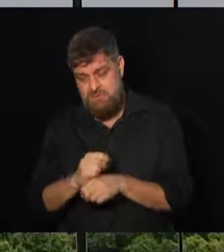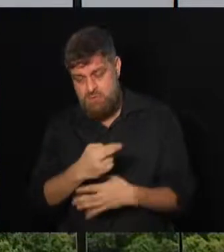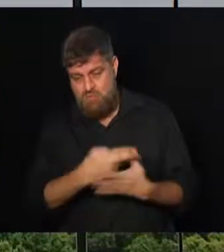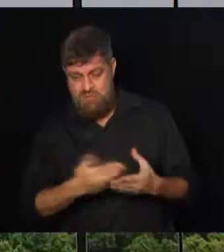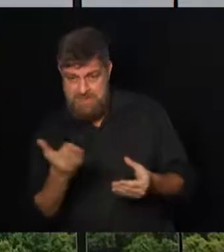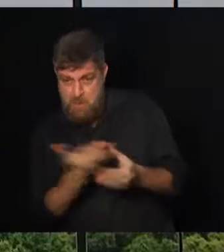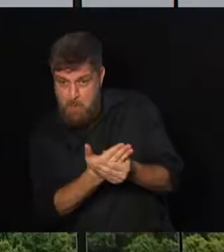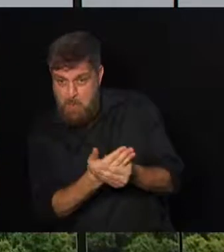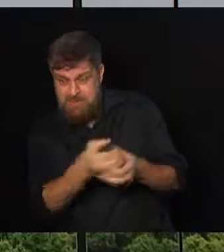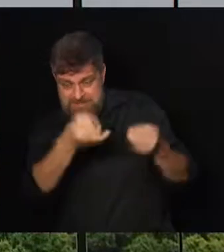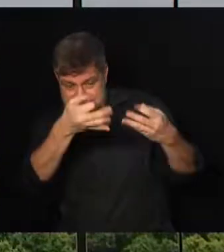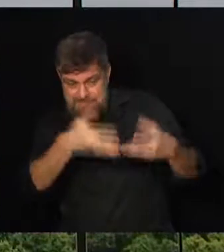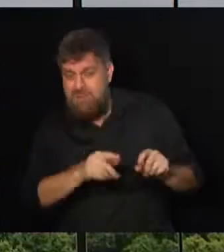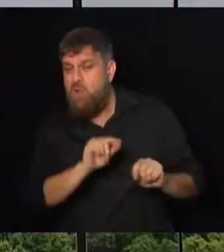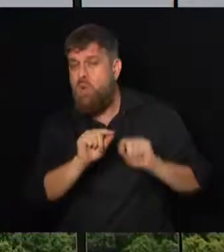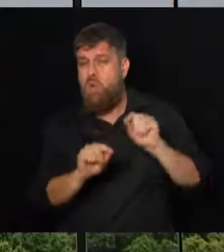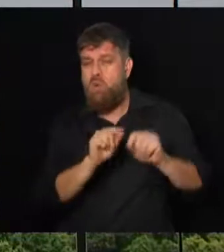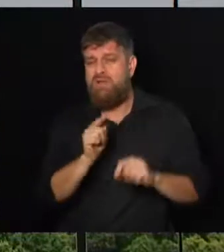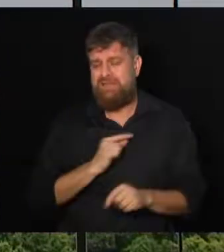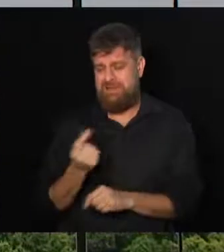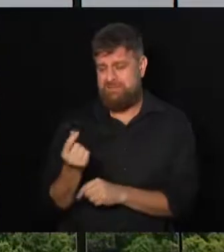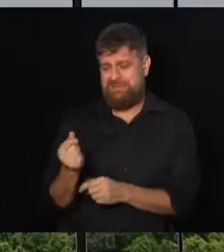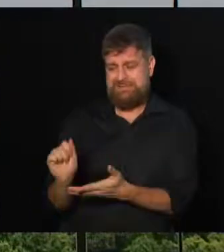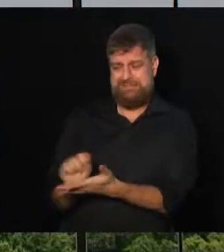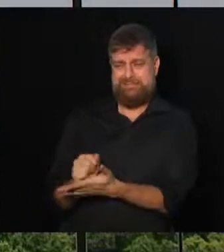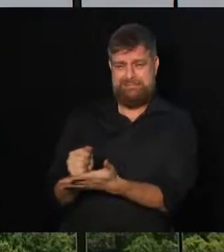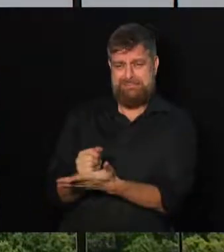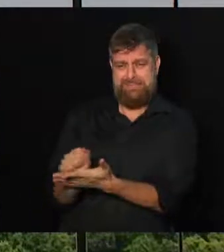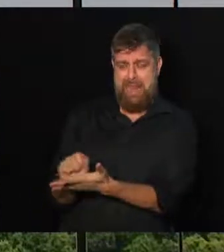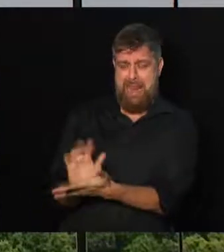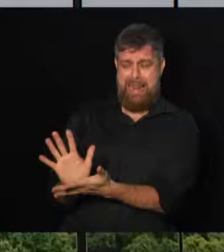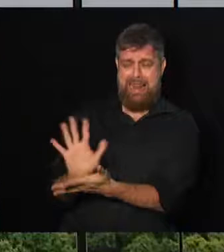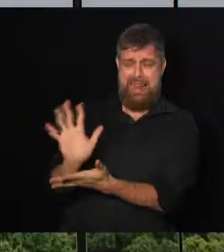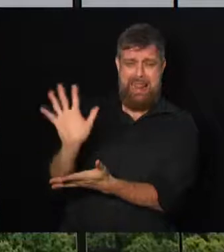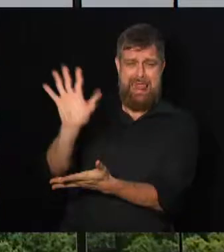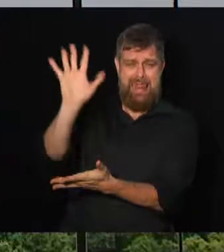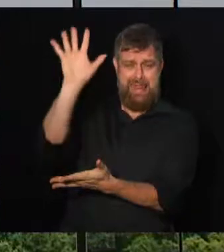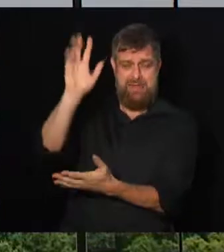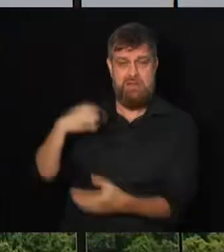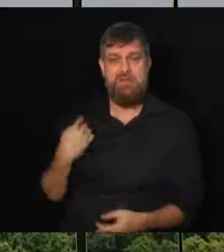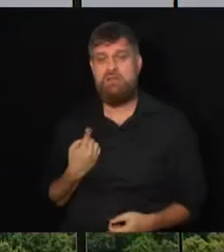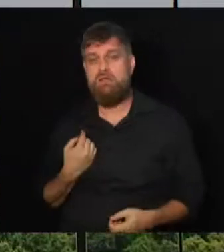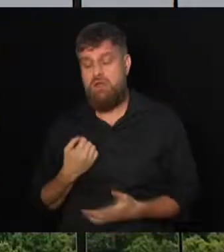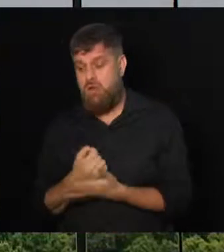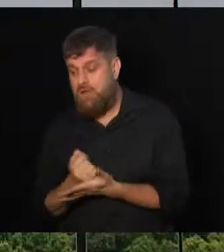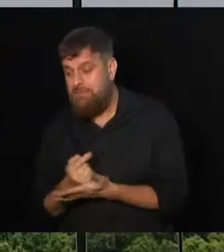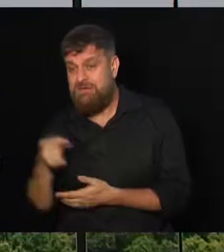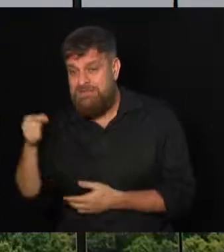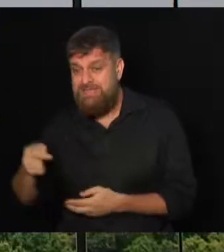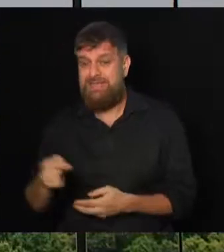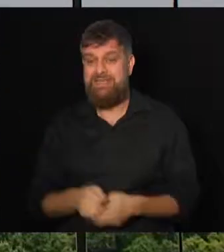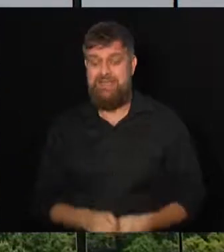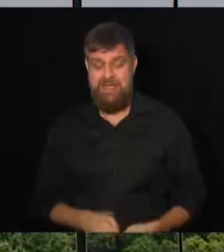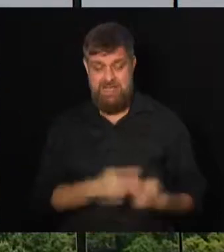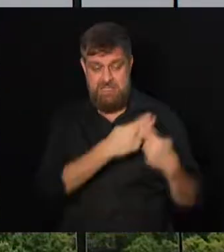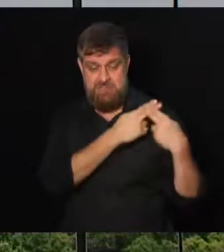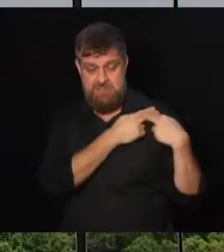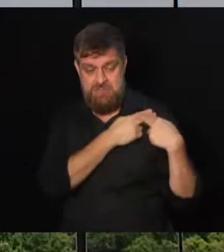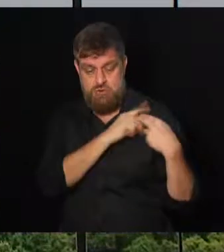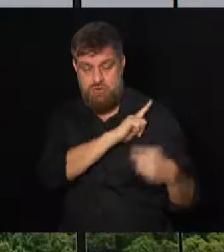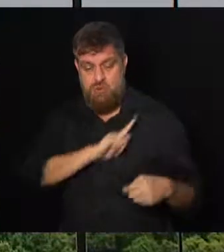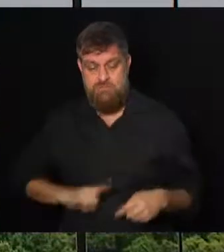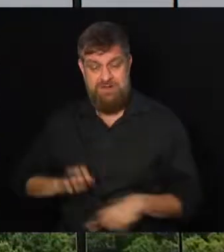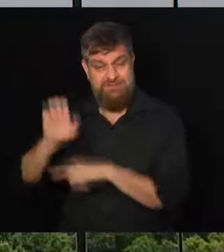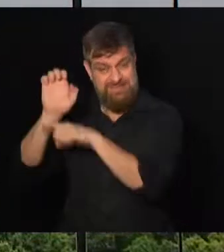outubro, falando sobre o alto custo e os medicamentos que o Estado tem que fornecer. Por que eu